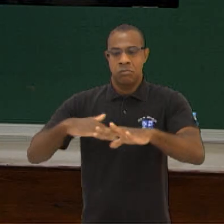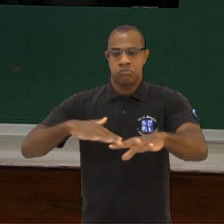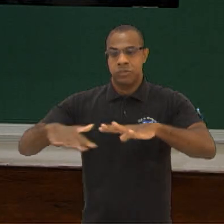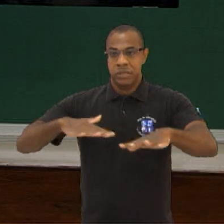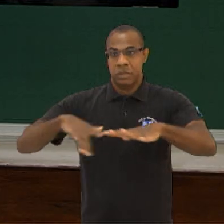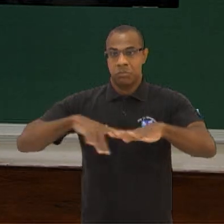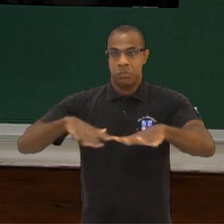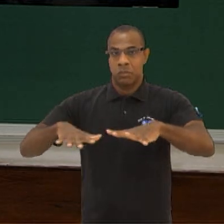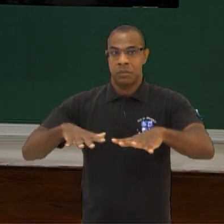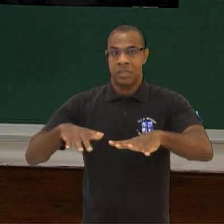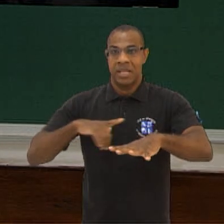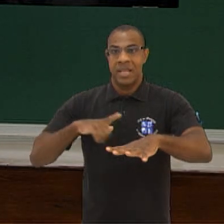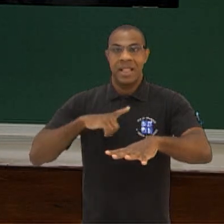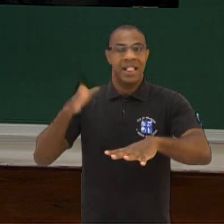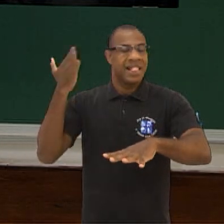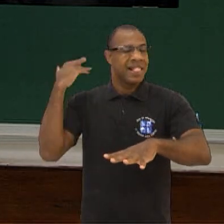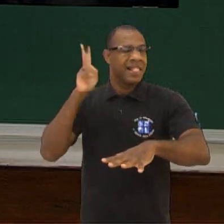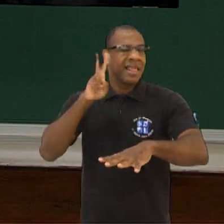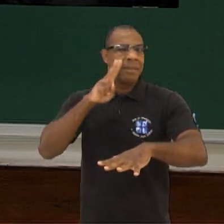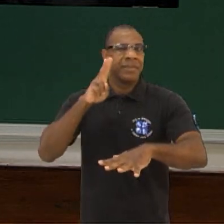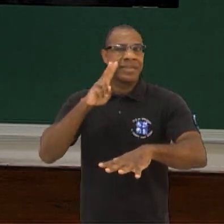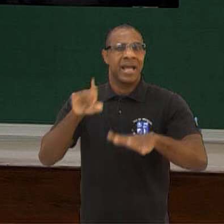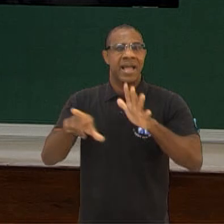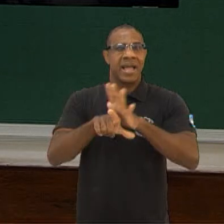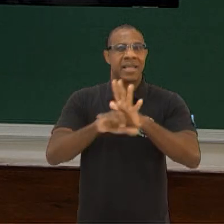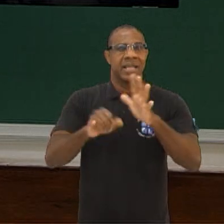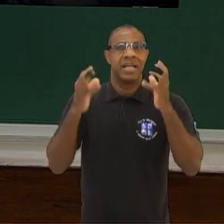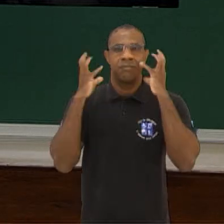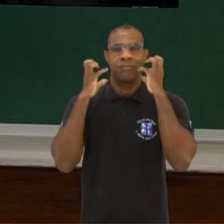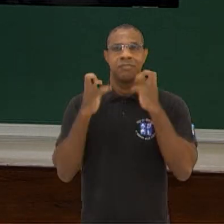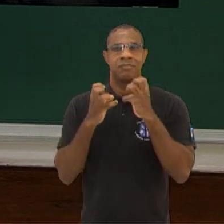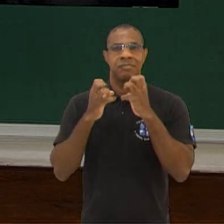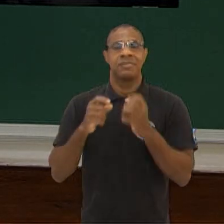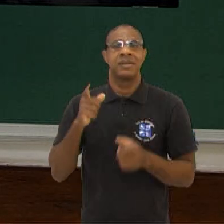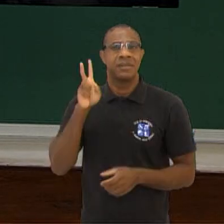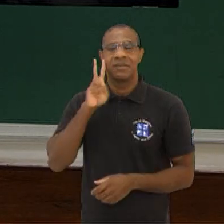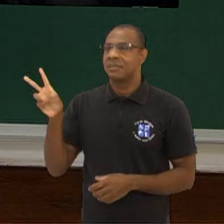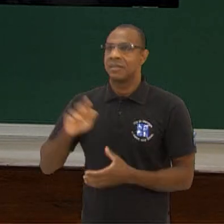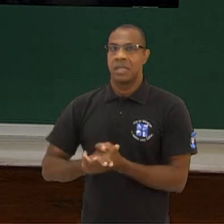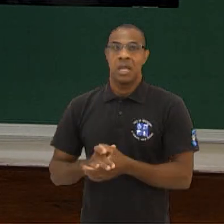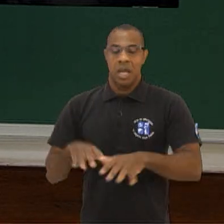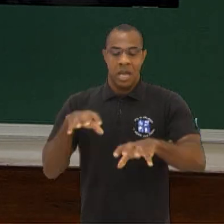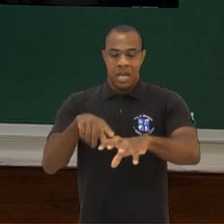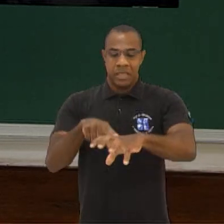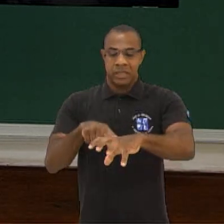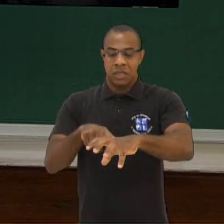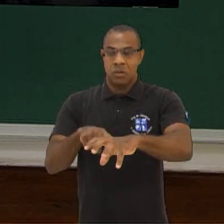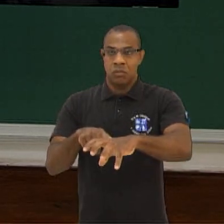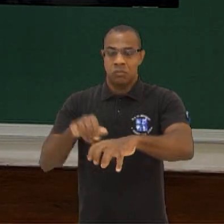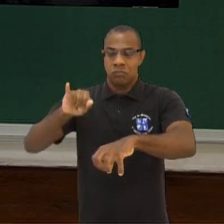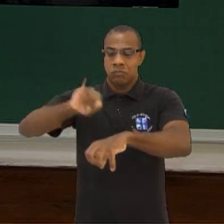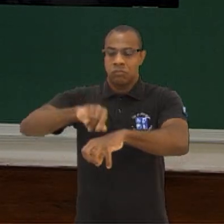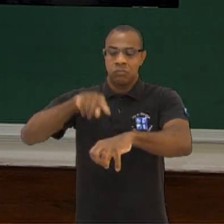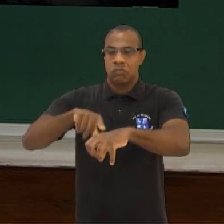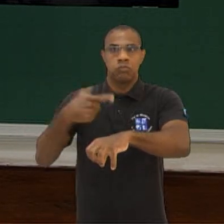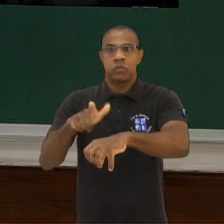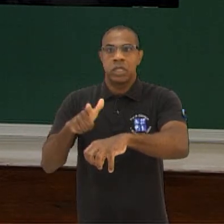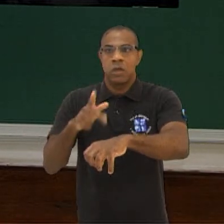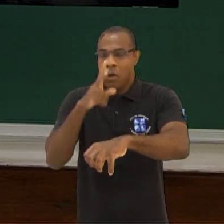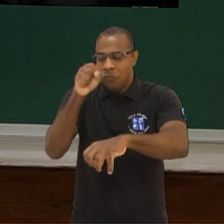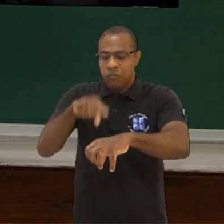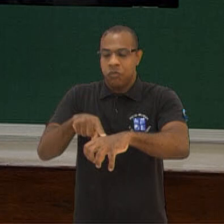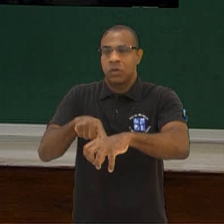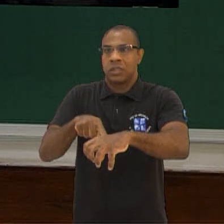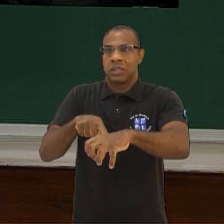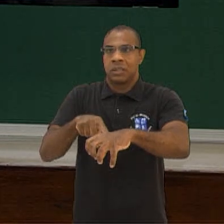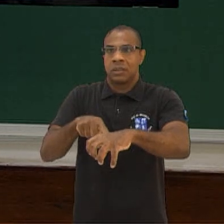terceira lei de Newton. Nenhum corpo pode fazer força sobre si próprio, né? Quem faz força nesse corpo